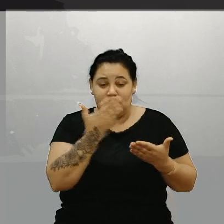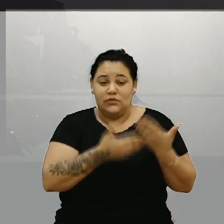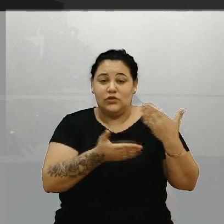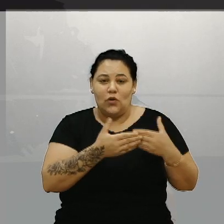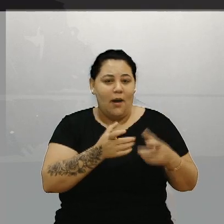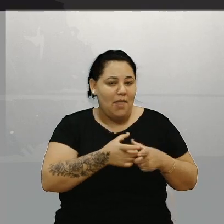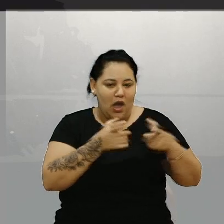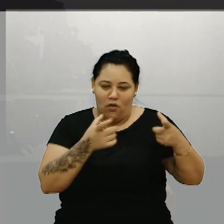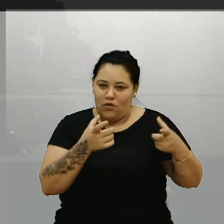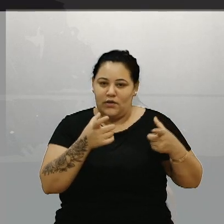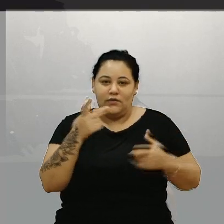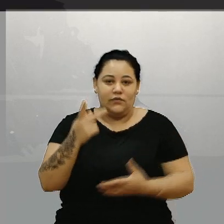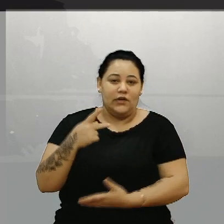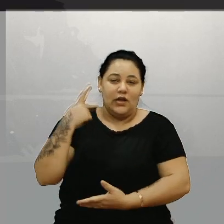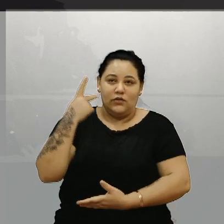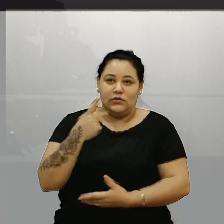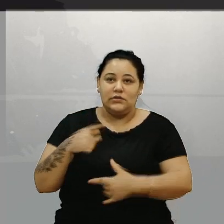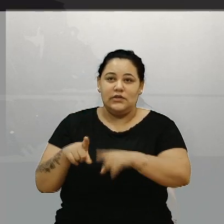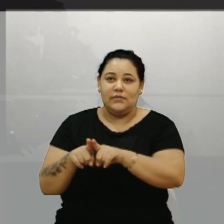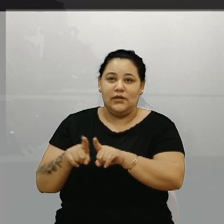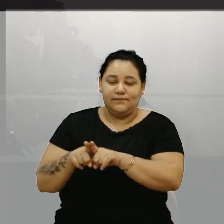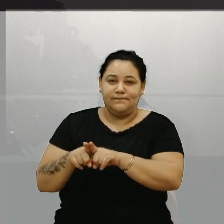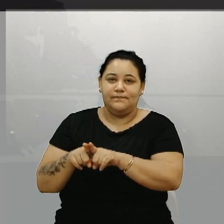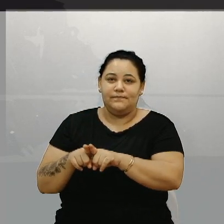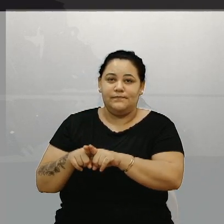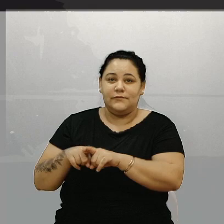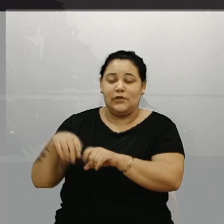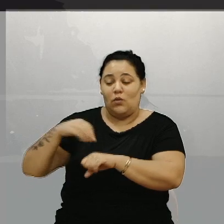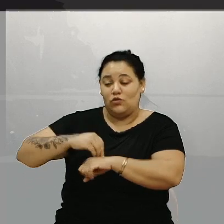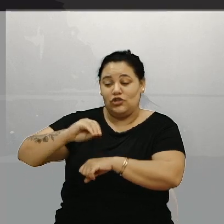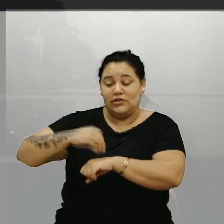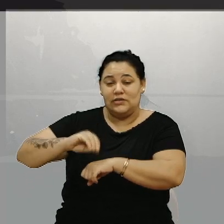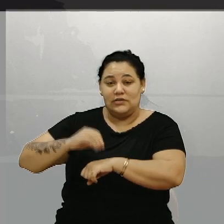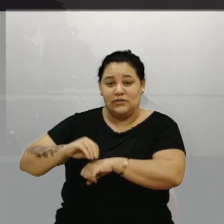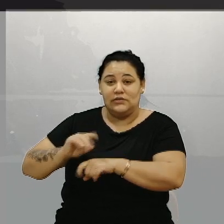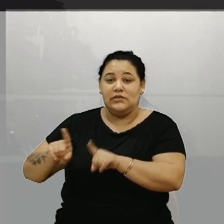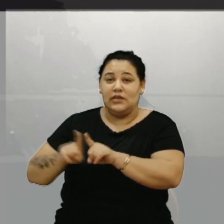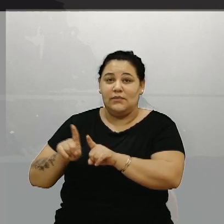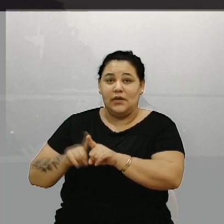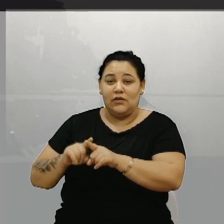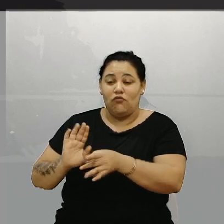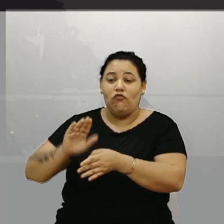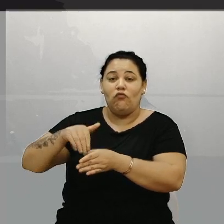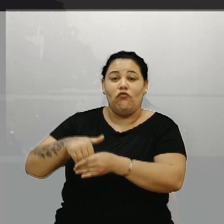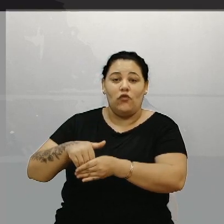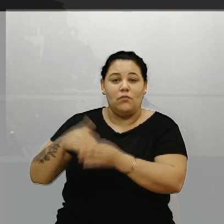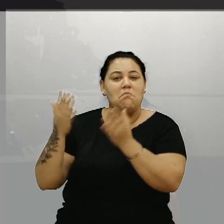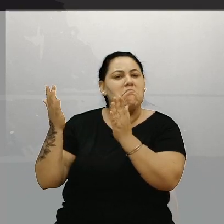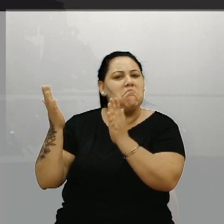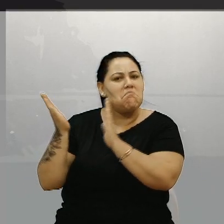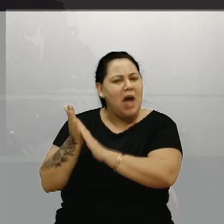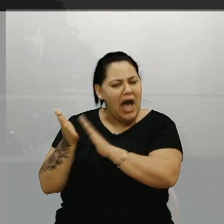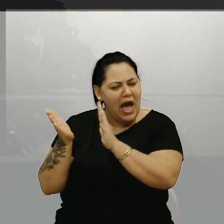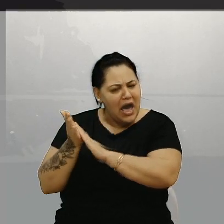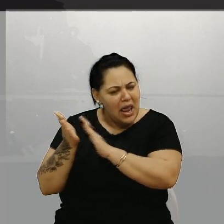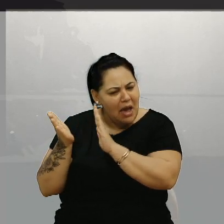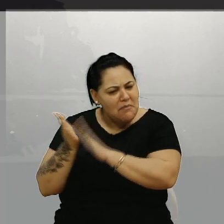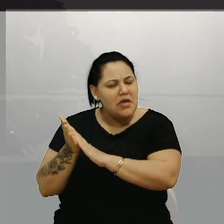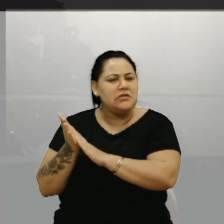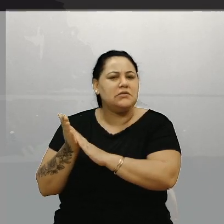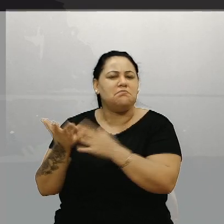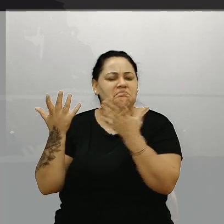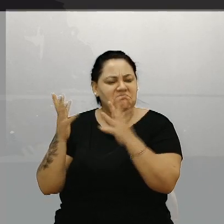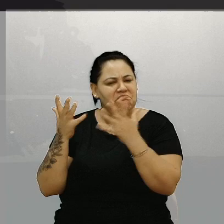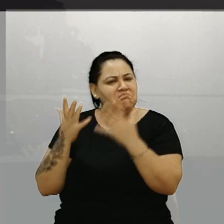né, os vereadores, inclusive sugerido, né, um voto, né, de louvor a todos esses que são heróis que estão trabalhando. Né? Nós temos